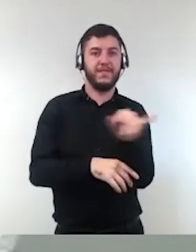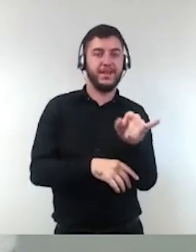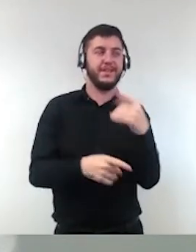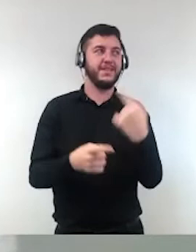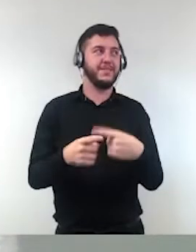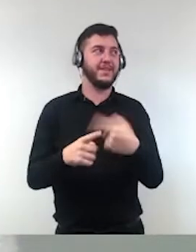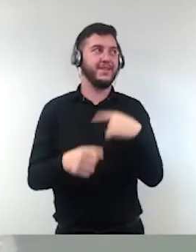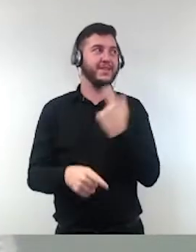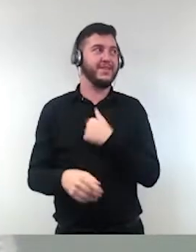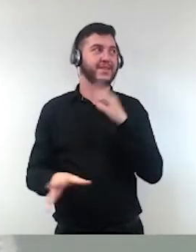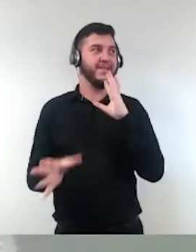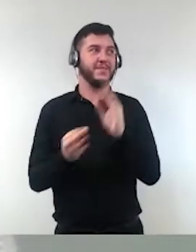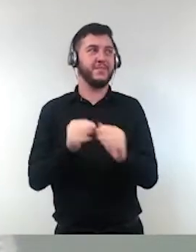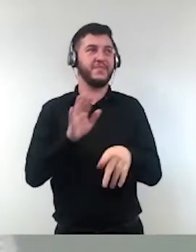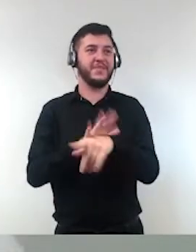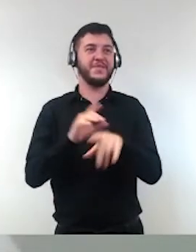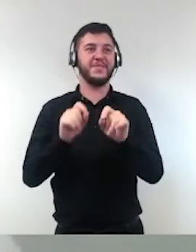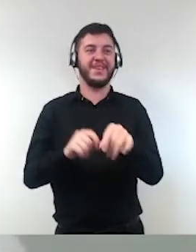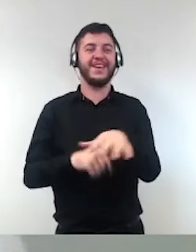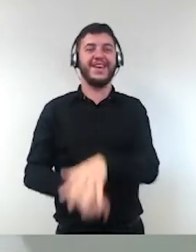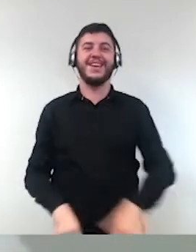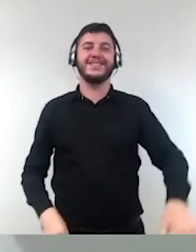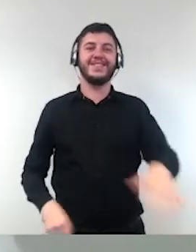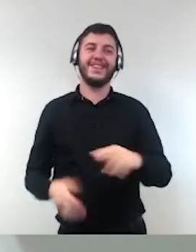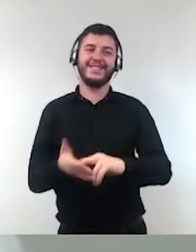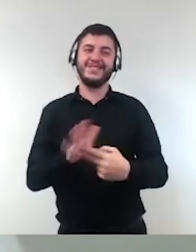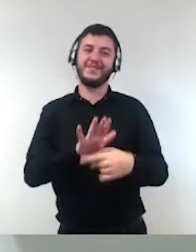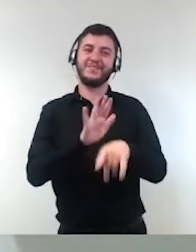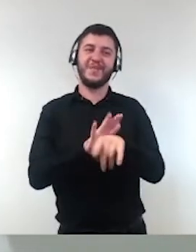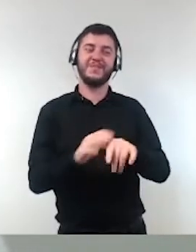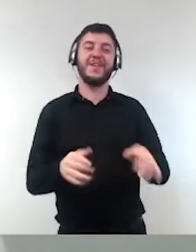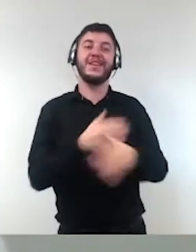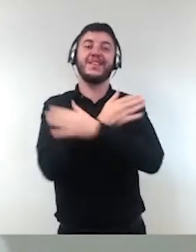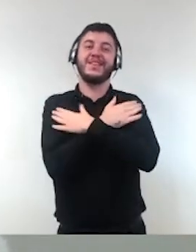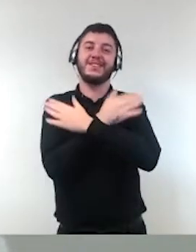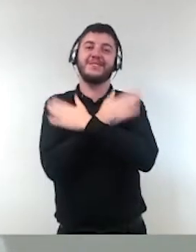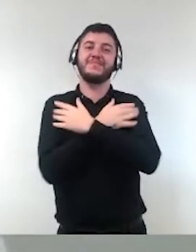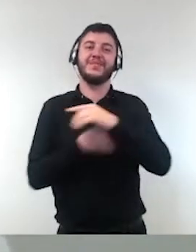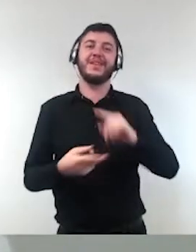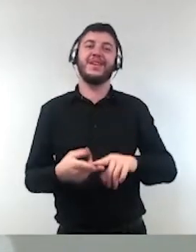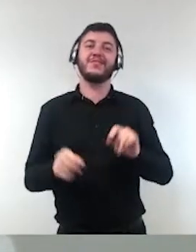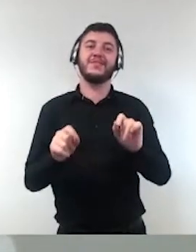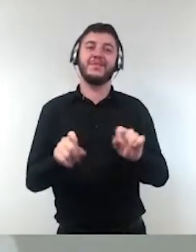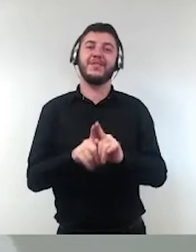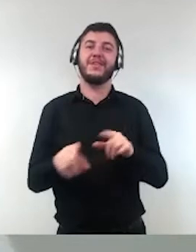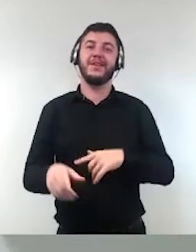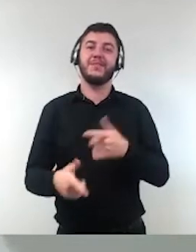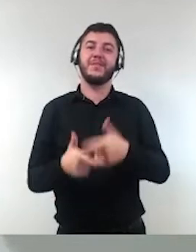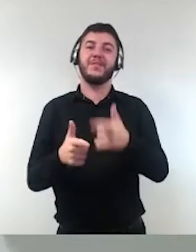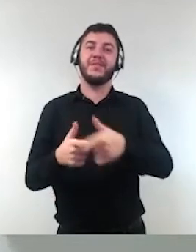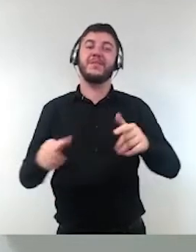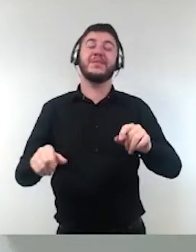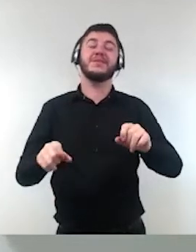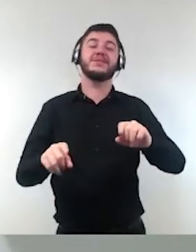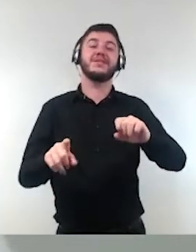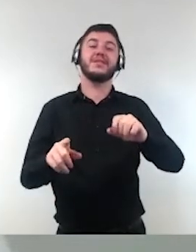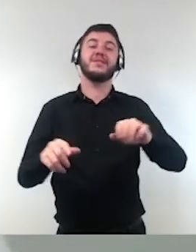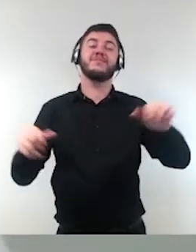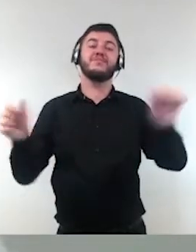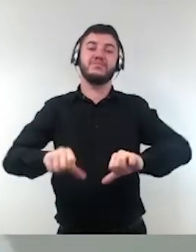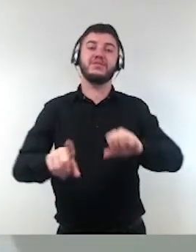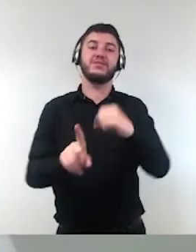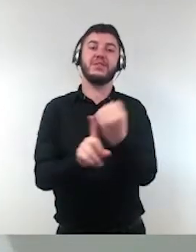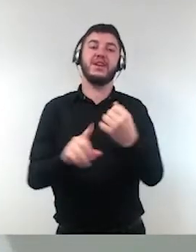estamos visualizando, que é um cenário de desemprego, de desafiliação social e de muita crise econômica, mas a magistratura do trabalho do